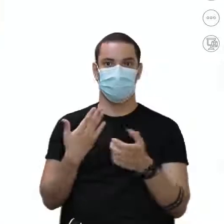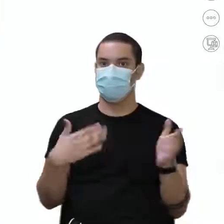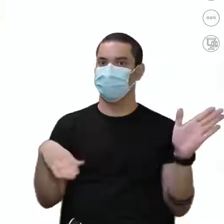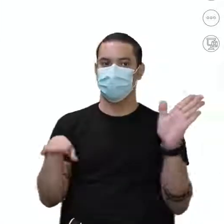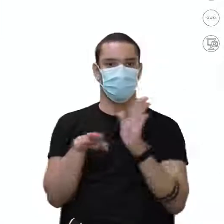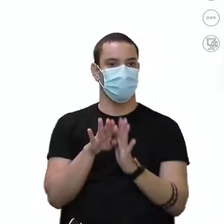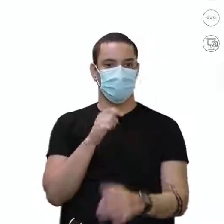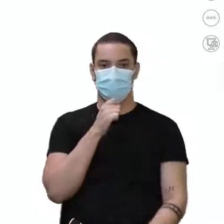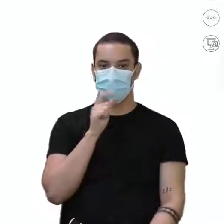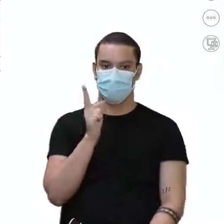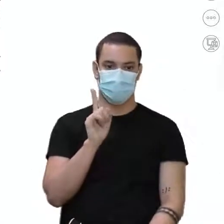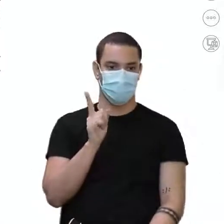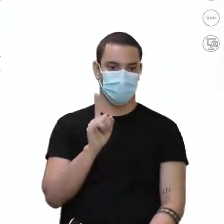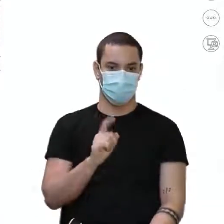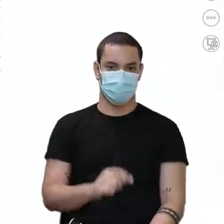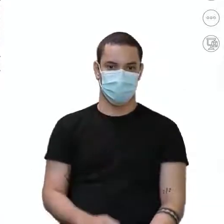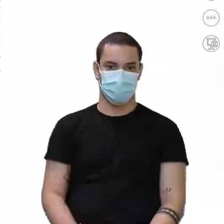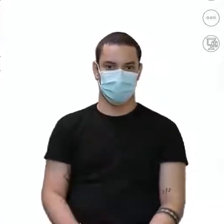waiting.